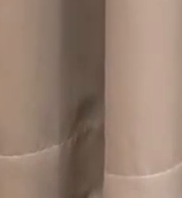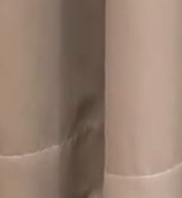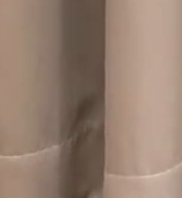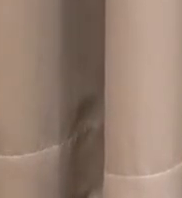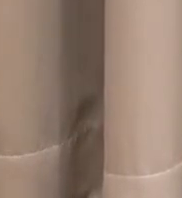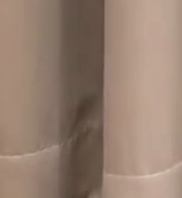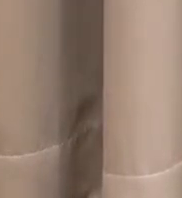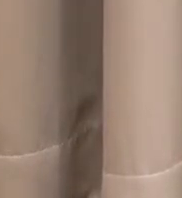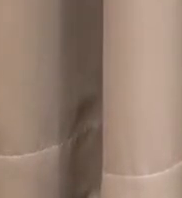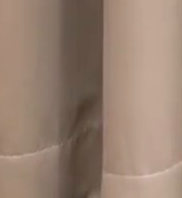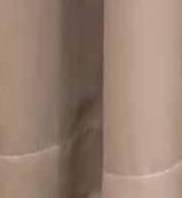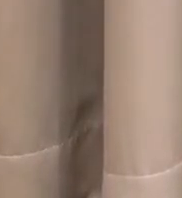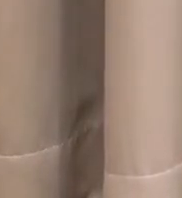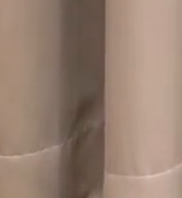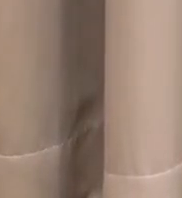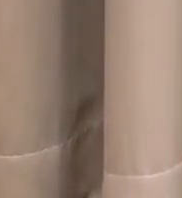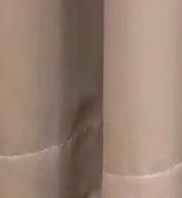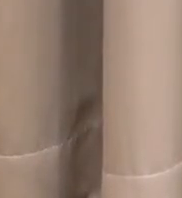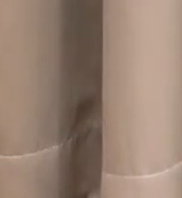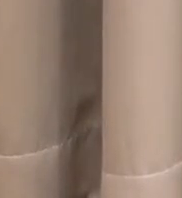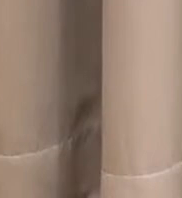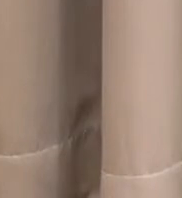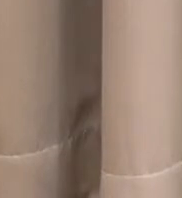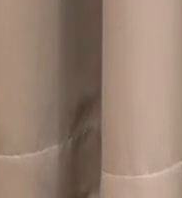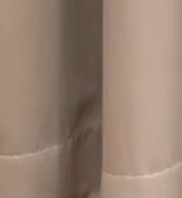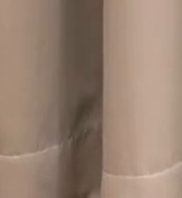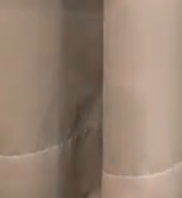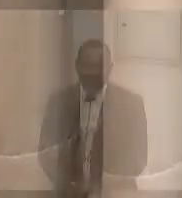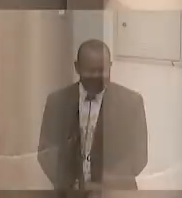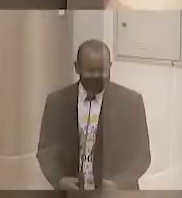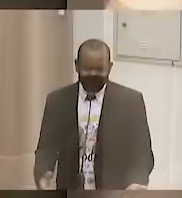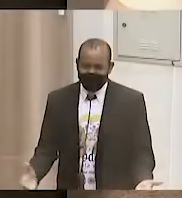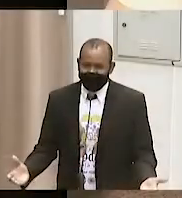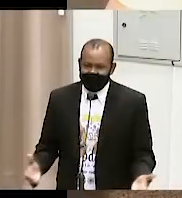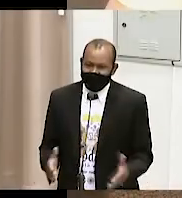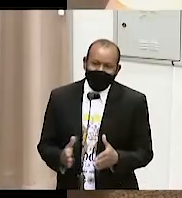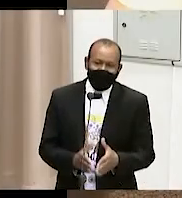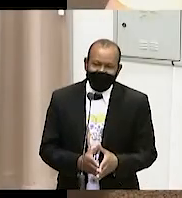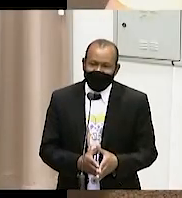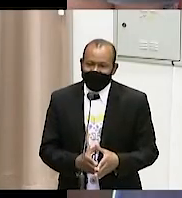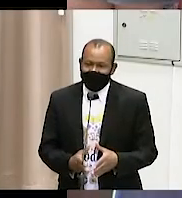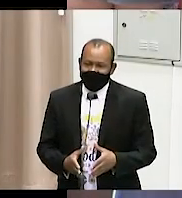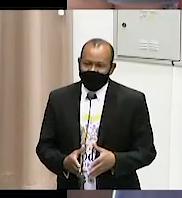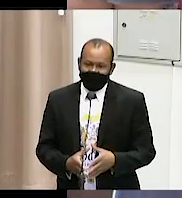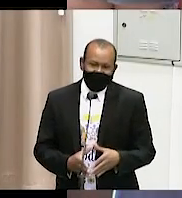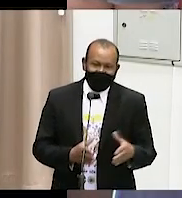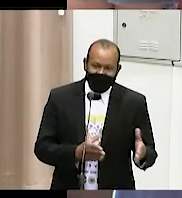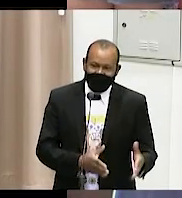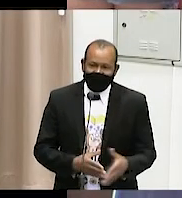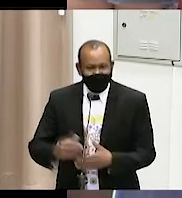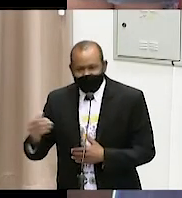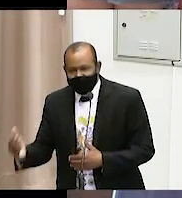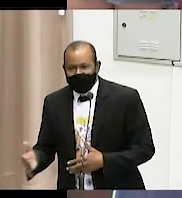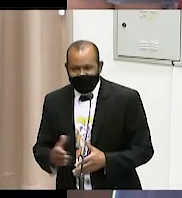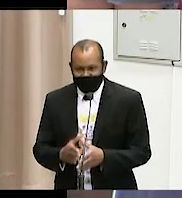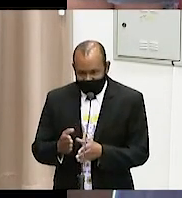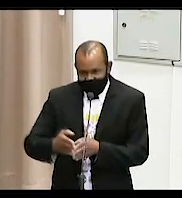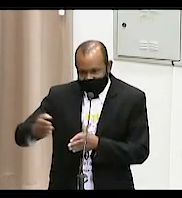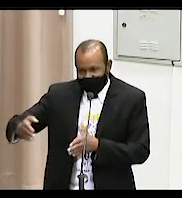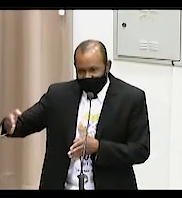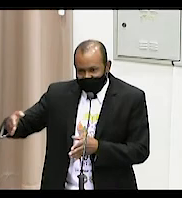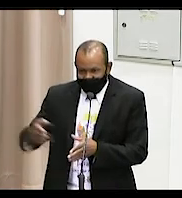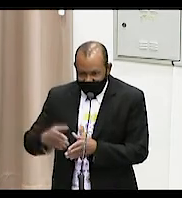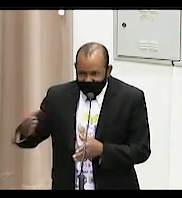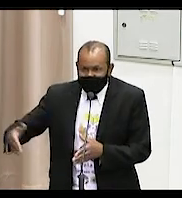lá do estado acaba conflitando e trazendo uma certa confusão, ô Cuca, porque teve gente que estava internado, não pôde tomar